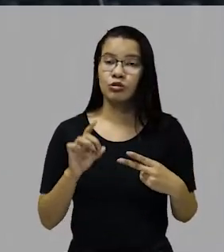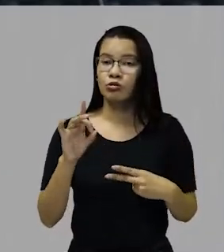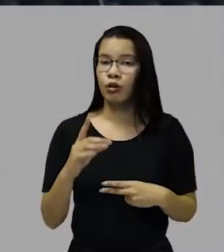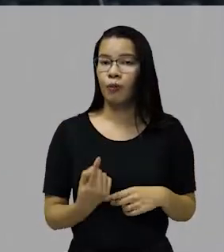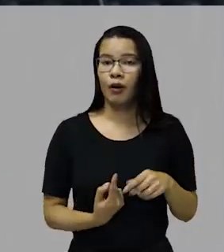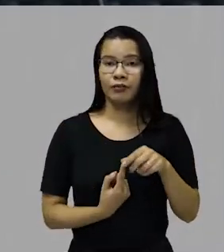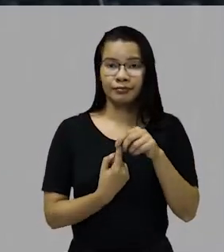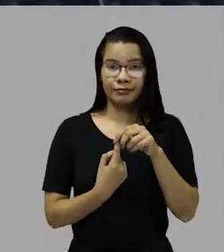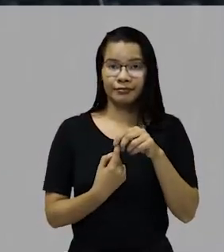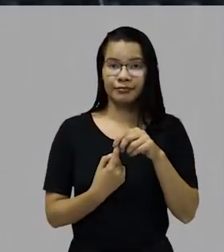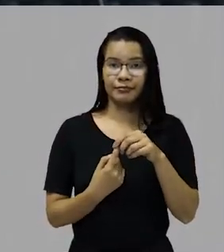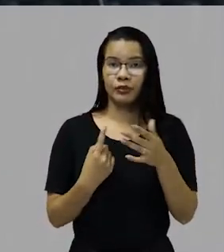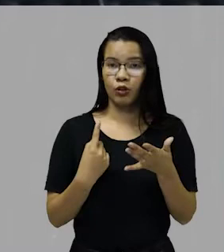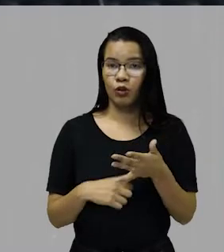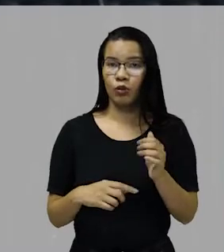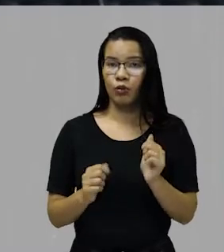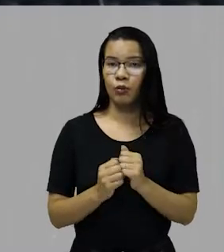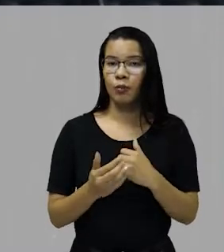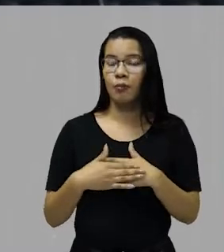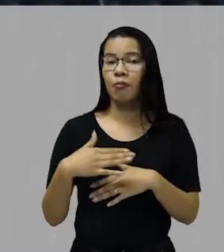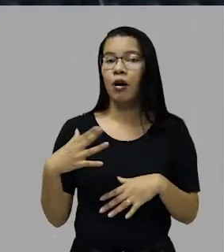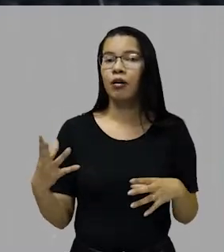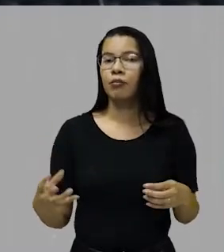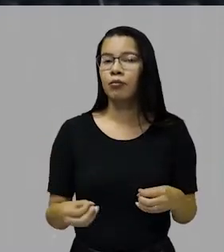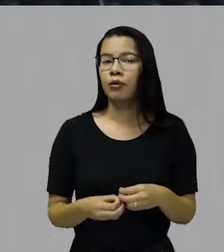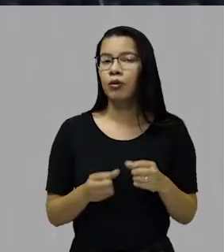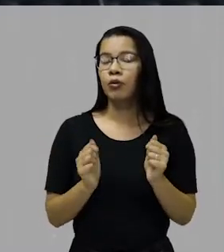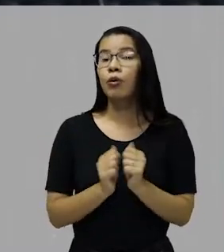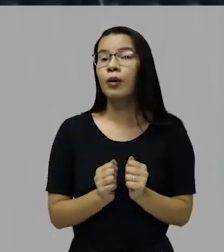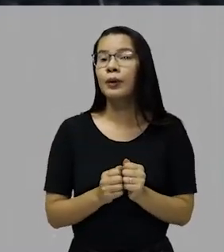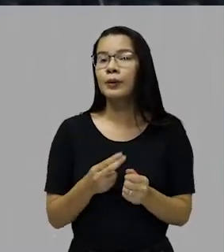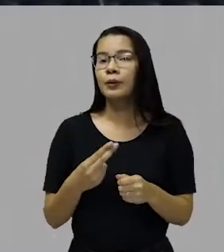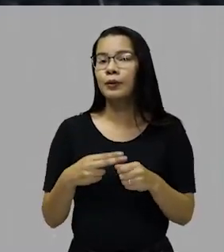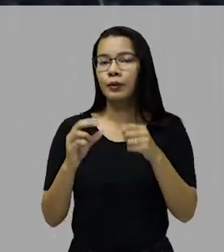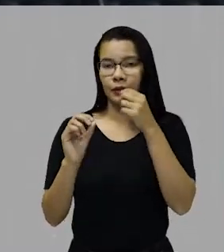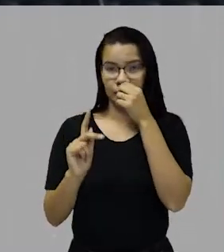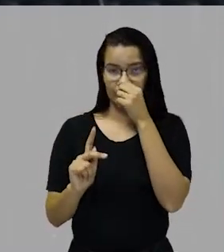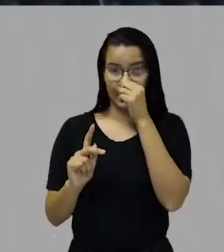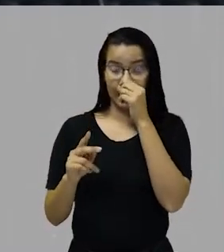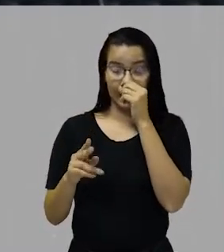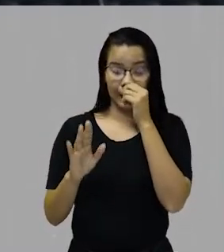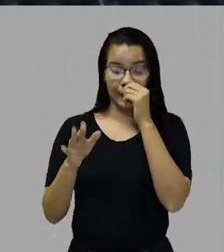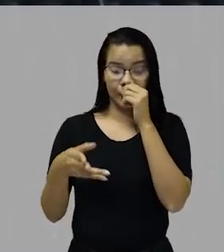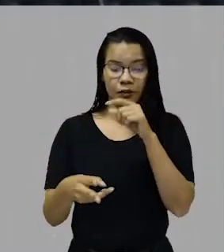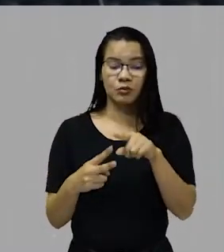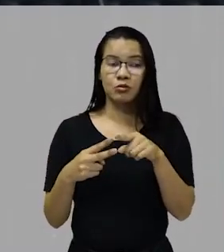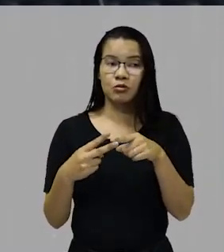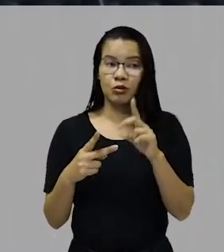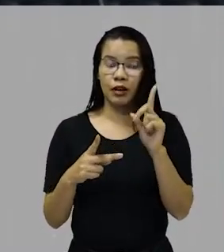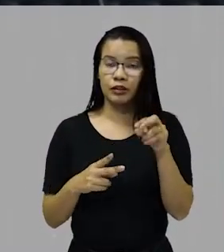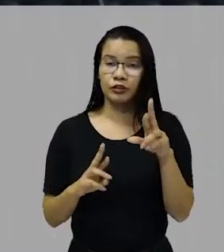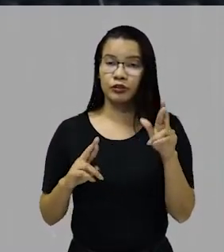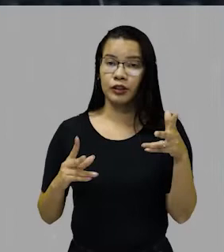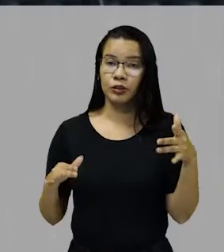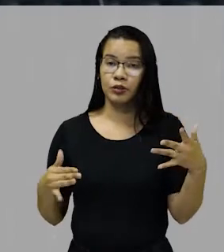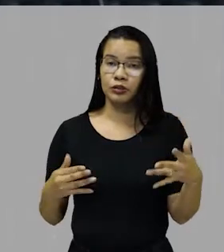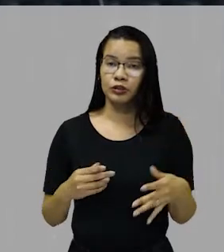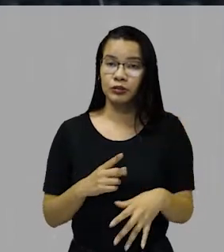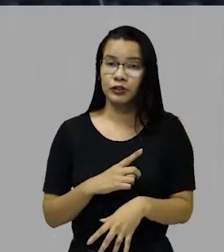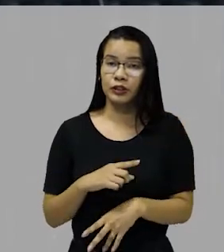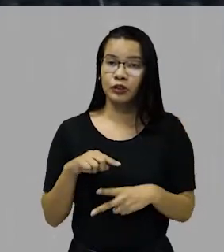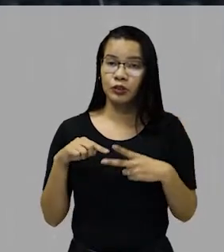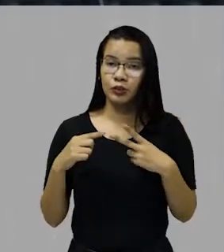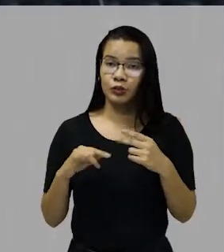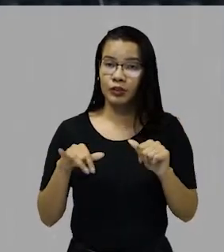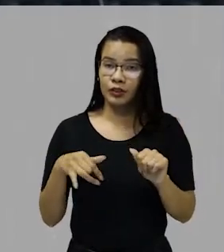o mais próximo. Com o mais próximo que com o núcleo mais próximo. E esse segundo caso é diferente. Quando eu tiver